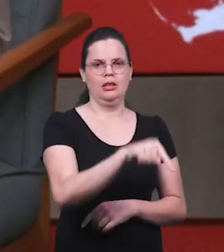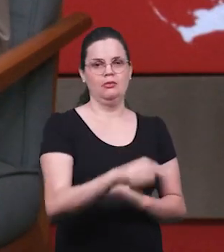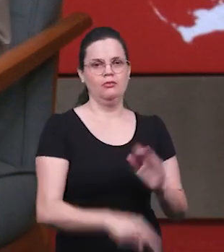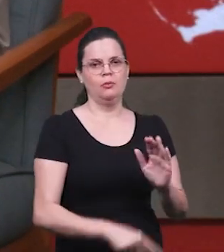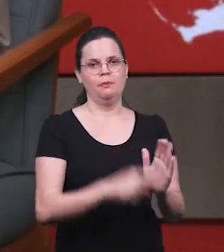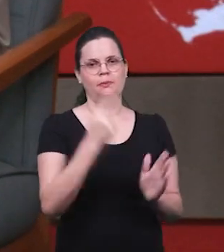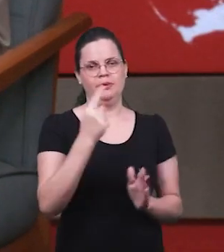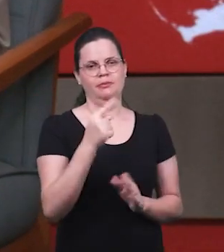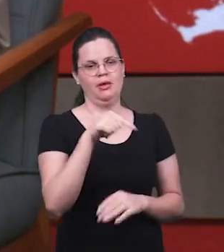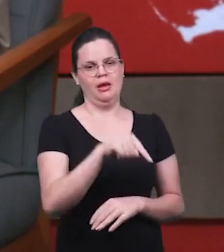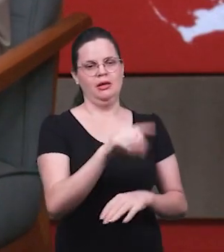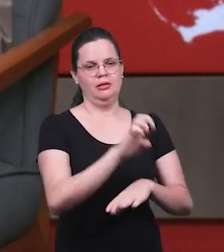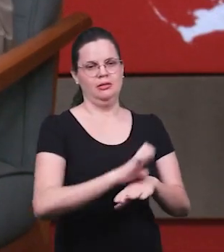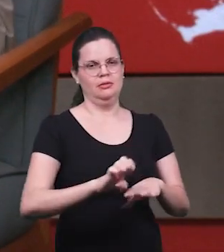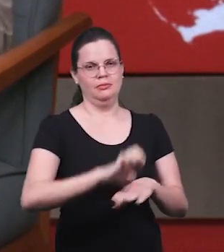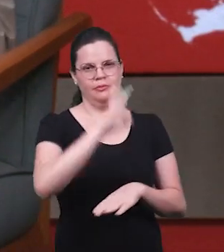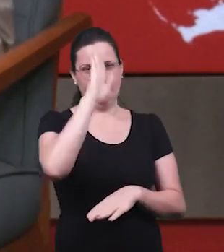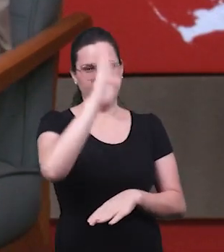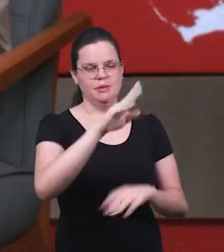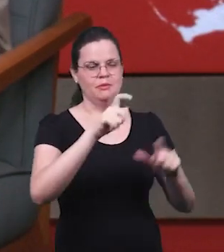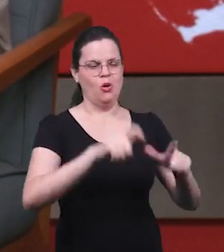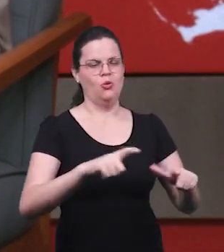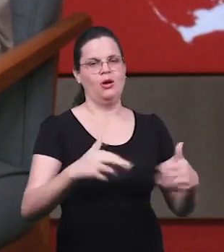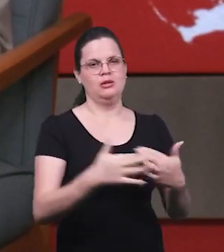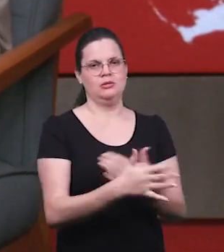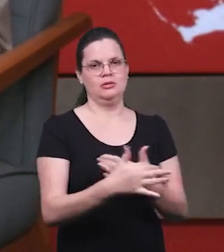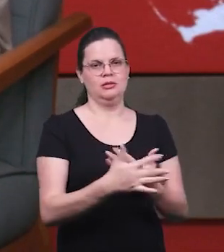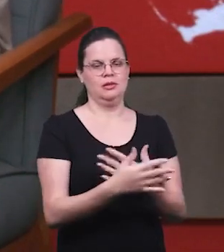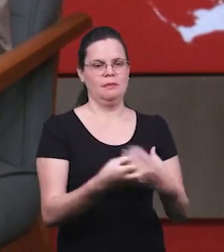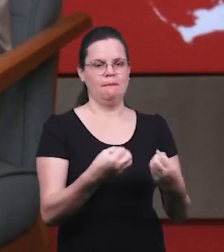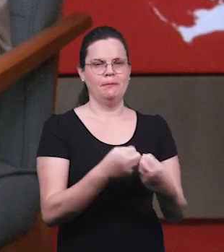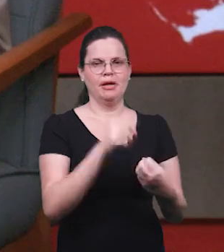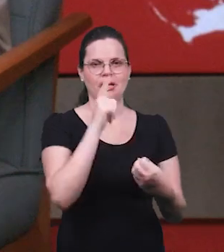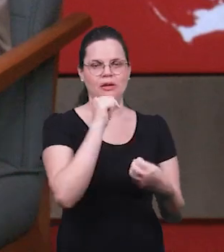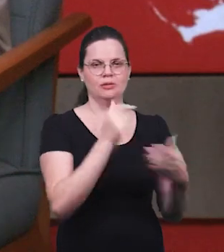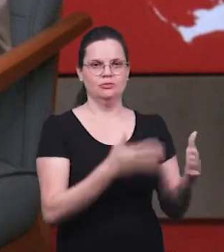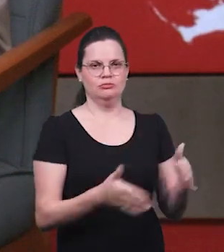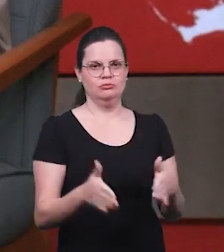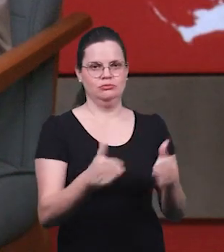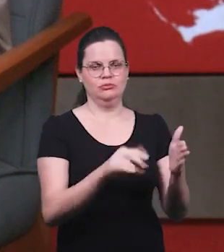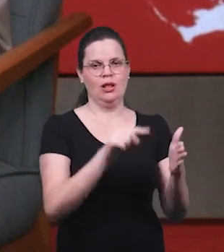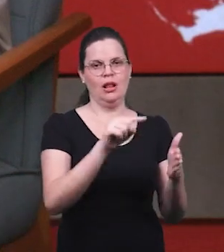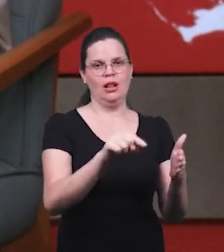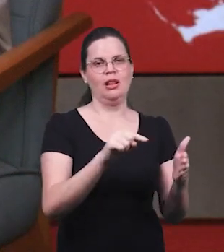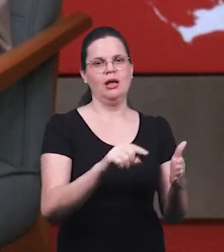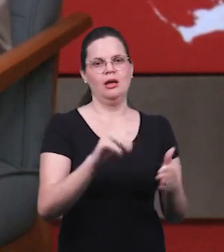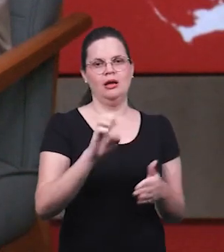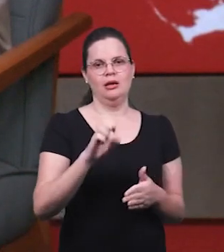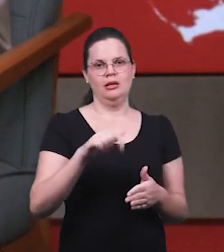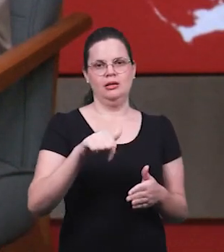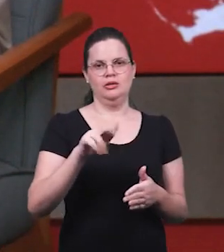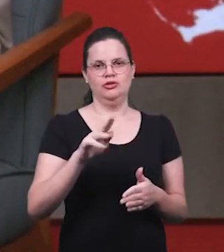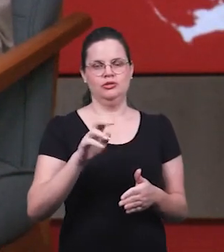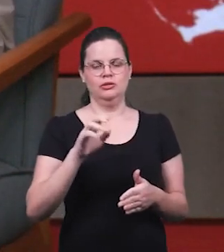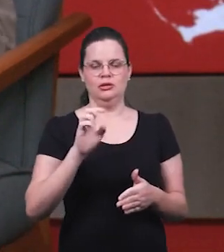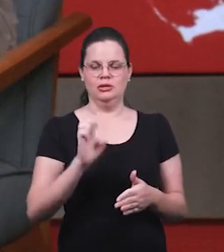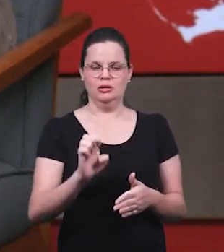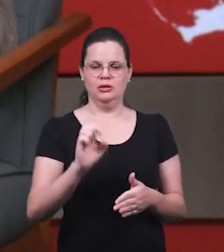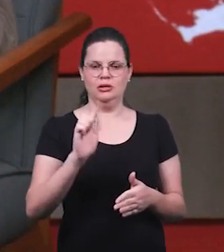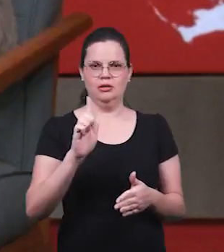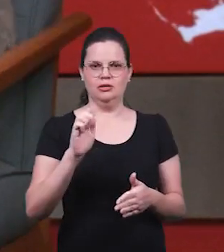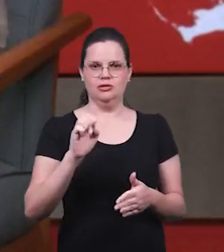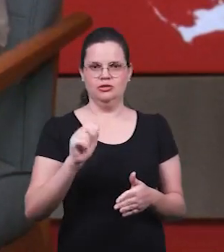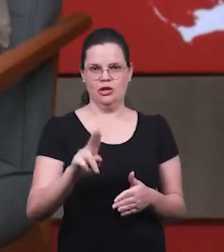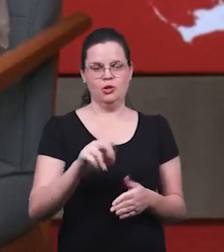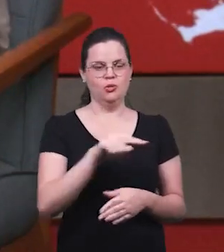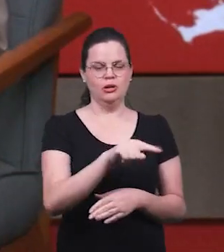principal cidade da Ásia Menor, né? Lá às margens do Egeu, e era uma cidade importante